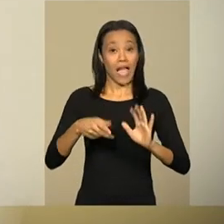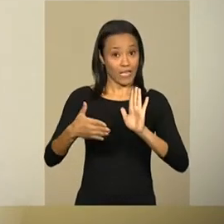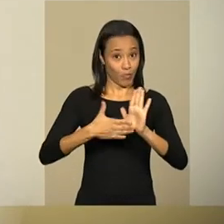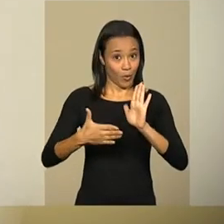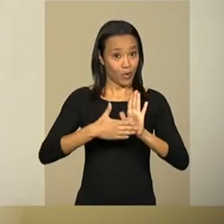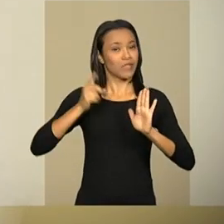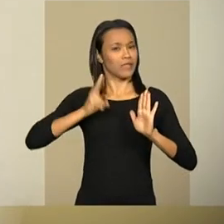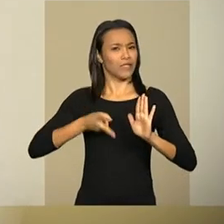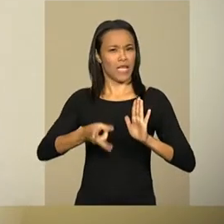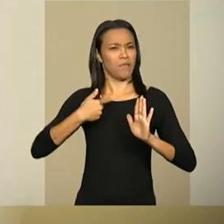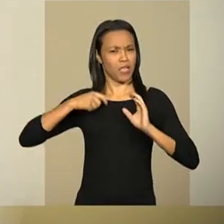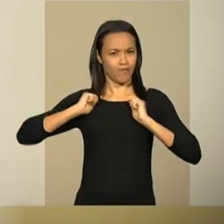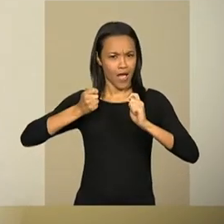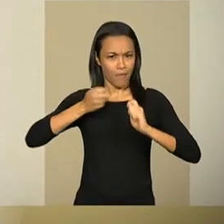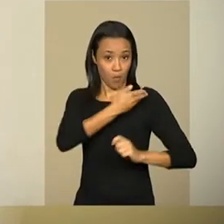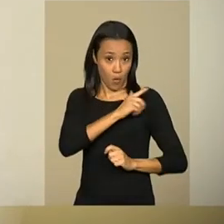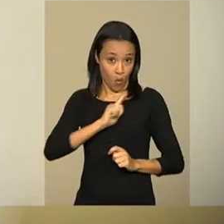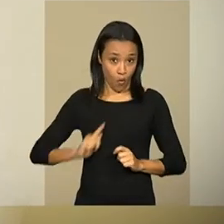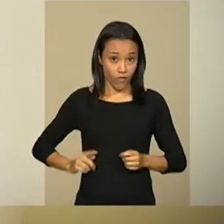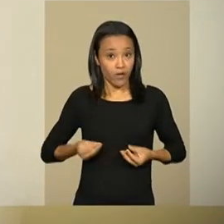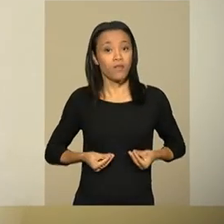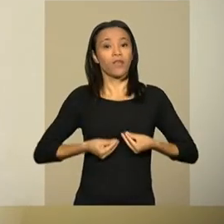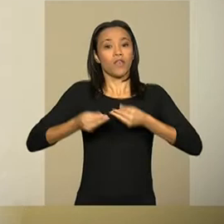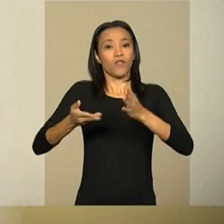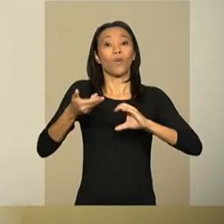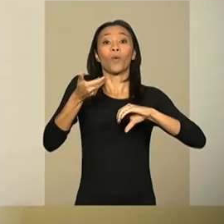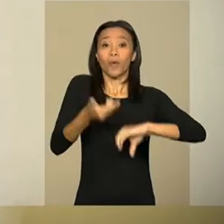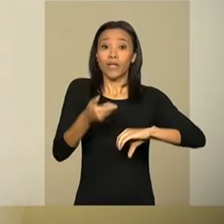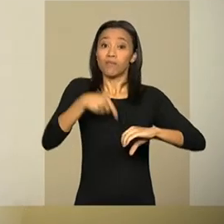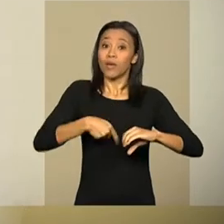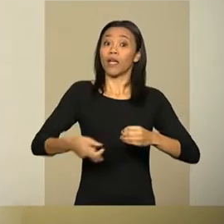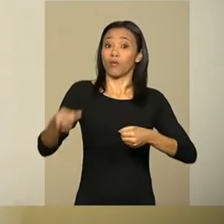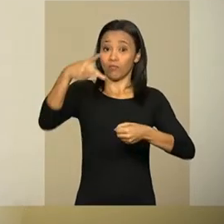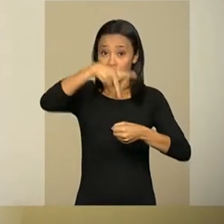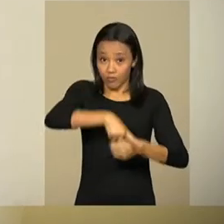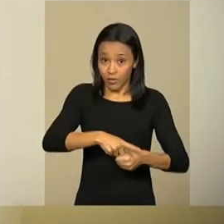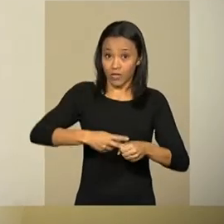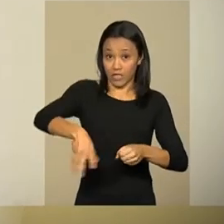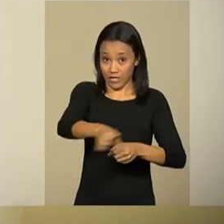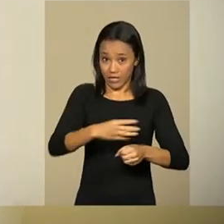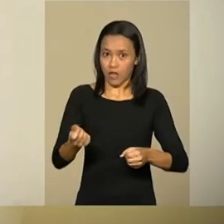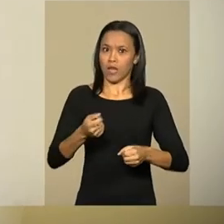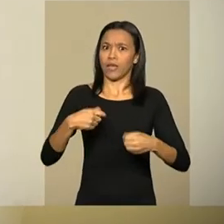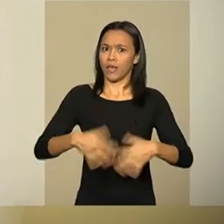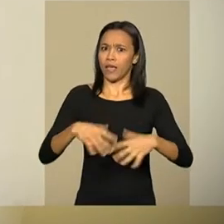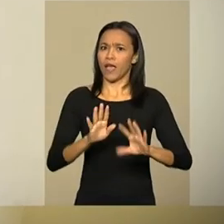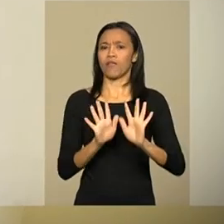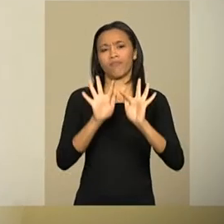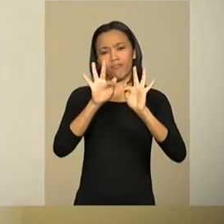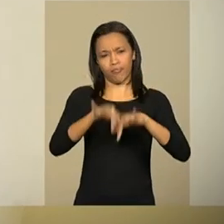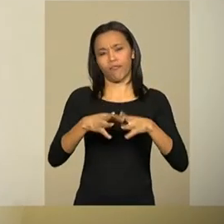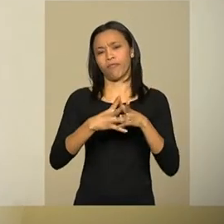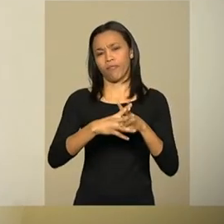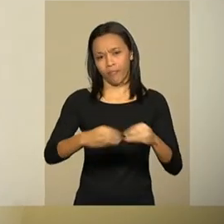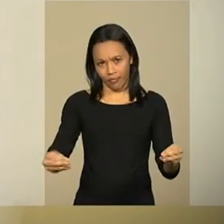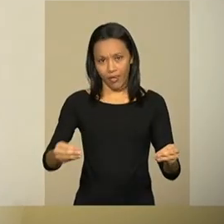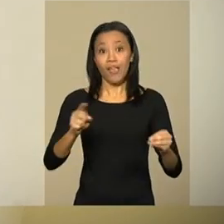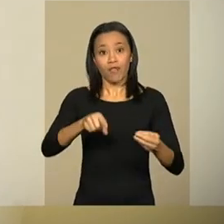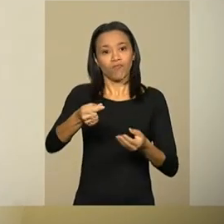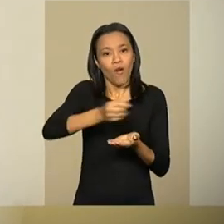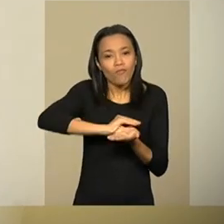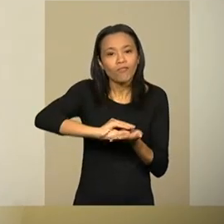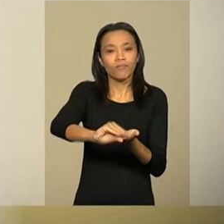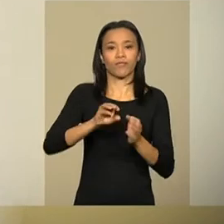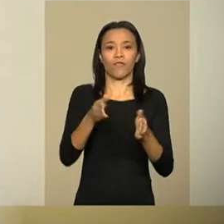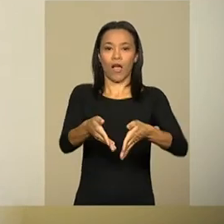defendi e que meu governo enviou o congresso para que as riquezas do petróleo que são finitas em um dia acabam que seja investidas em